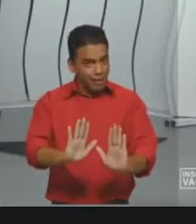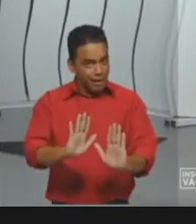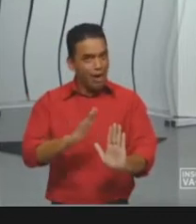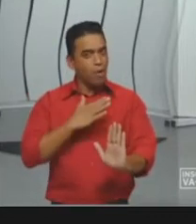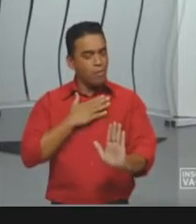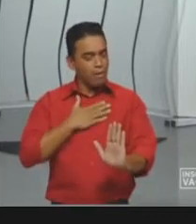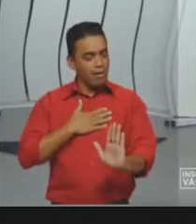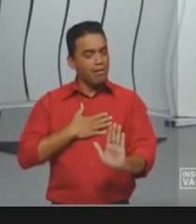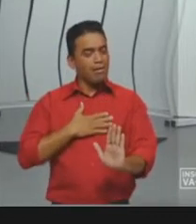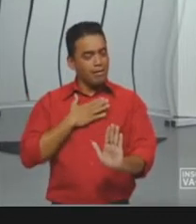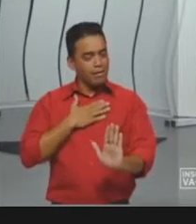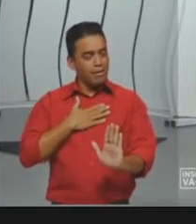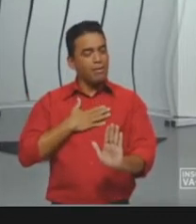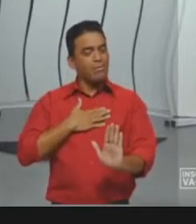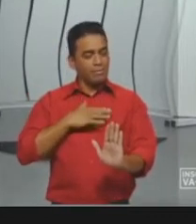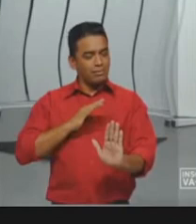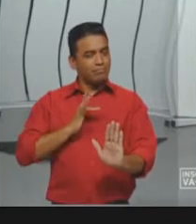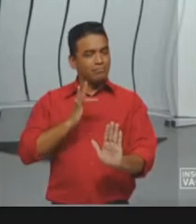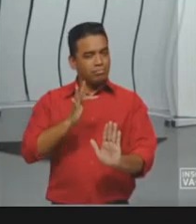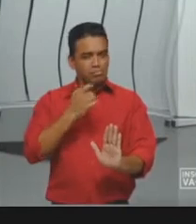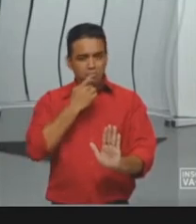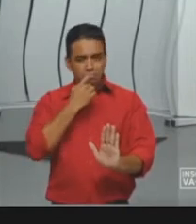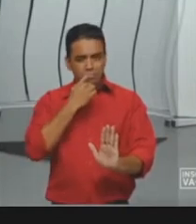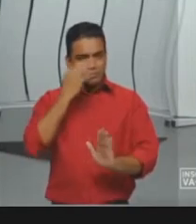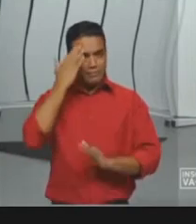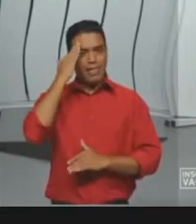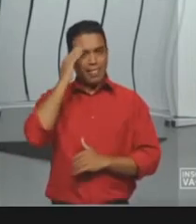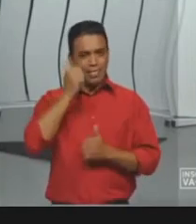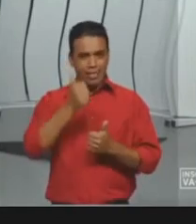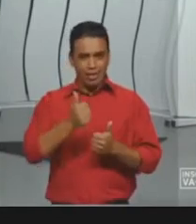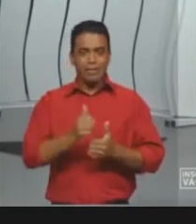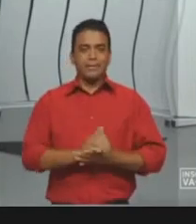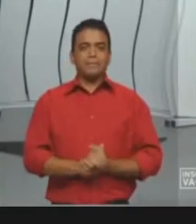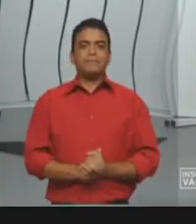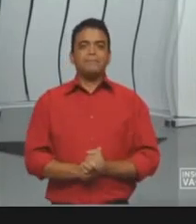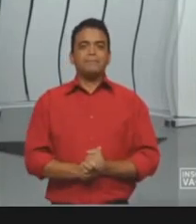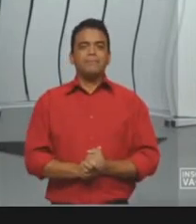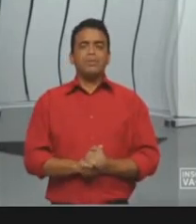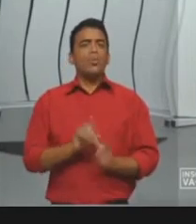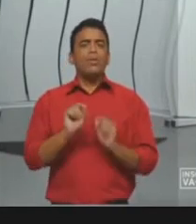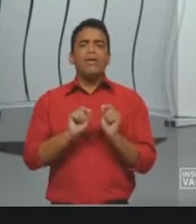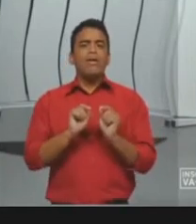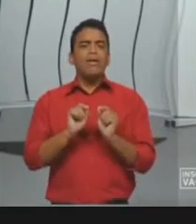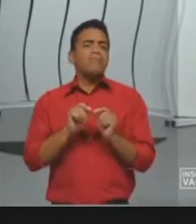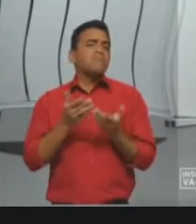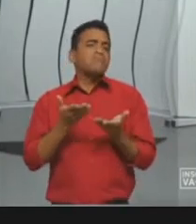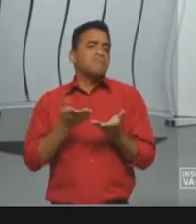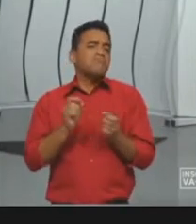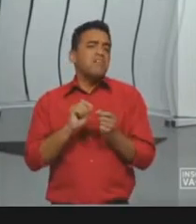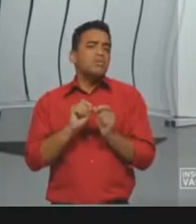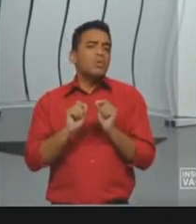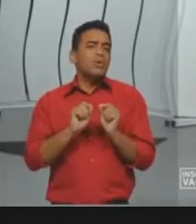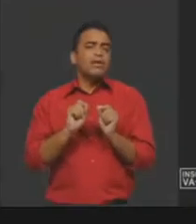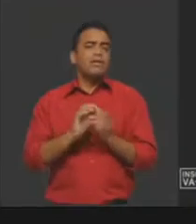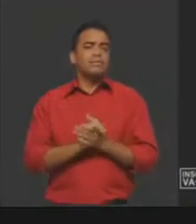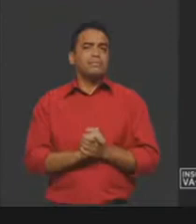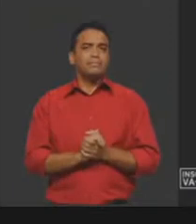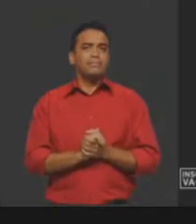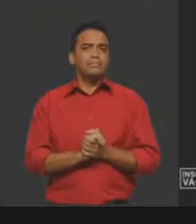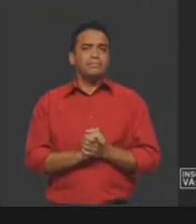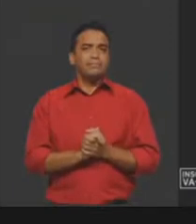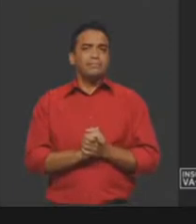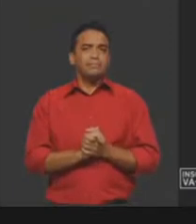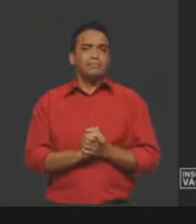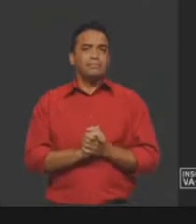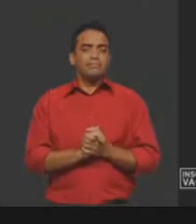pouquinho. Bom, o que a taxonomia faz? Ela vai ser responsável, então,